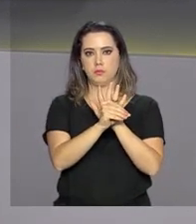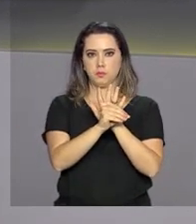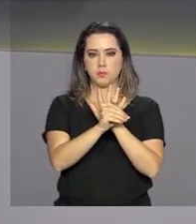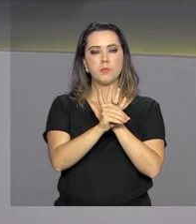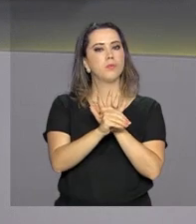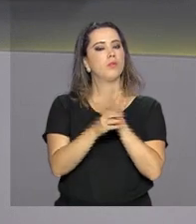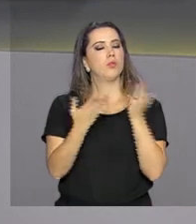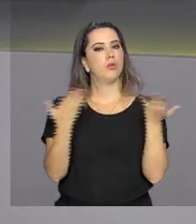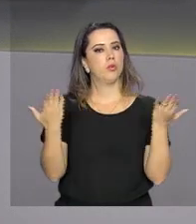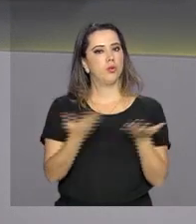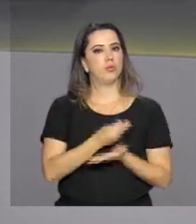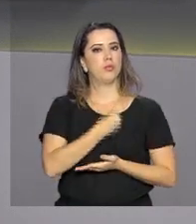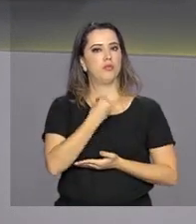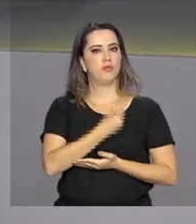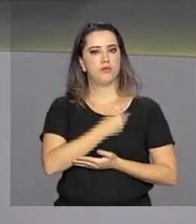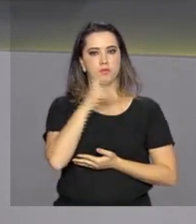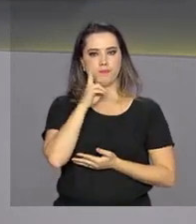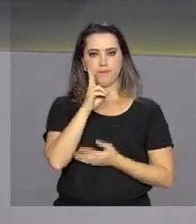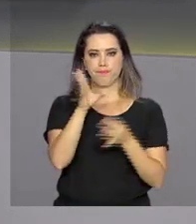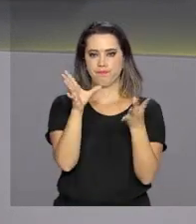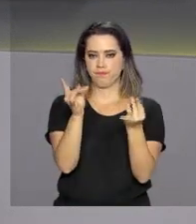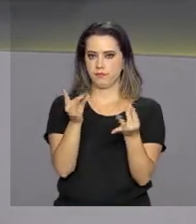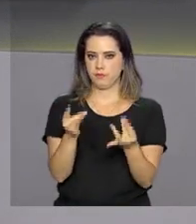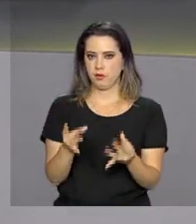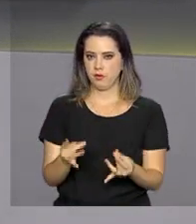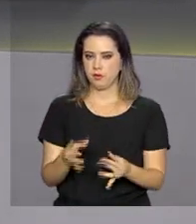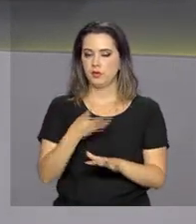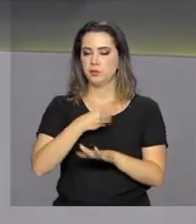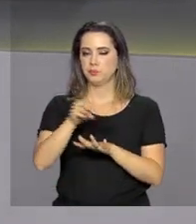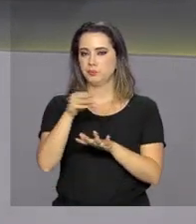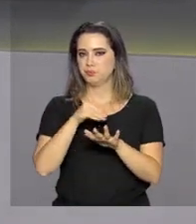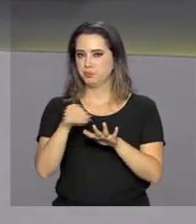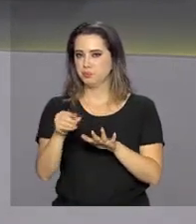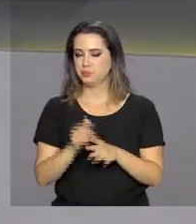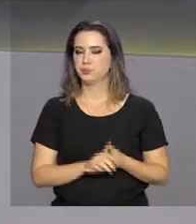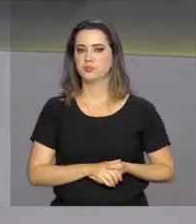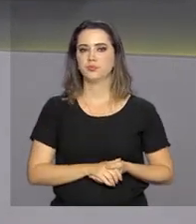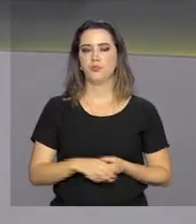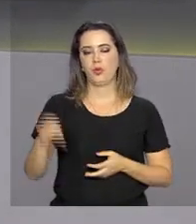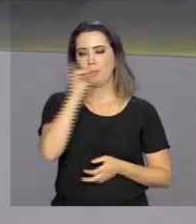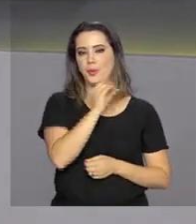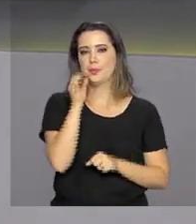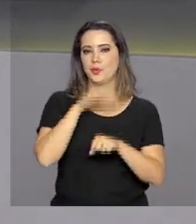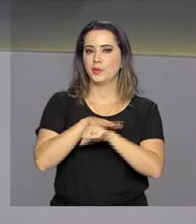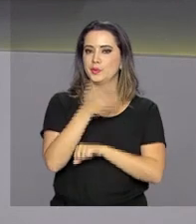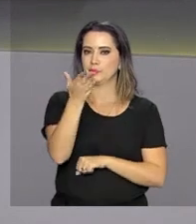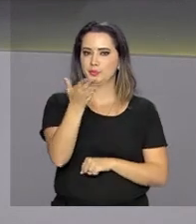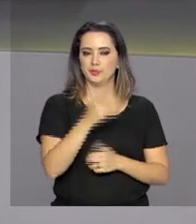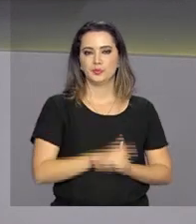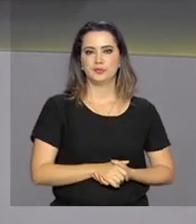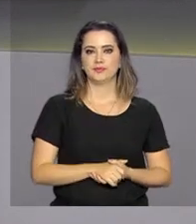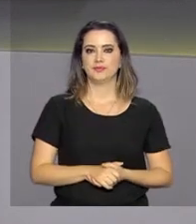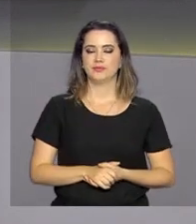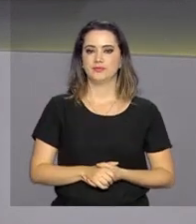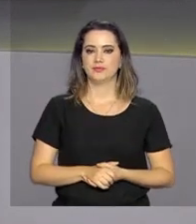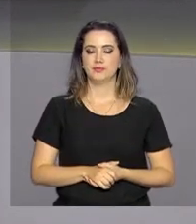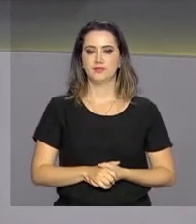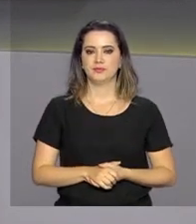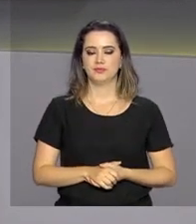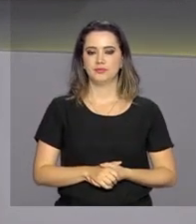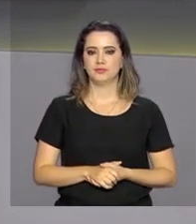ao vivo o repórter pablo onde tem mais informações para a gente sobre esse assunto ou a pablo boa noite pra você